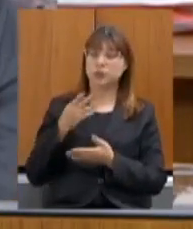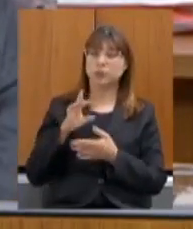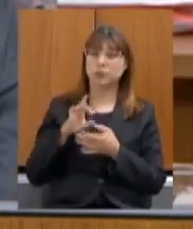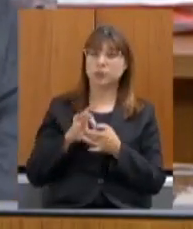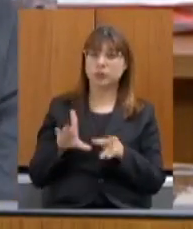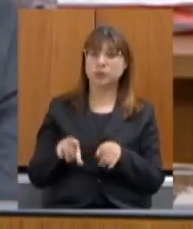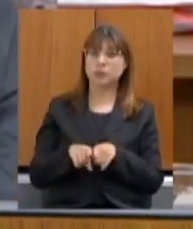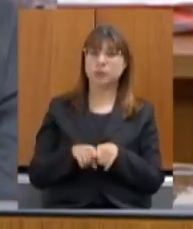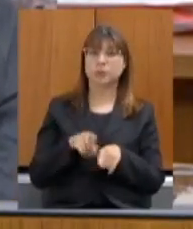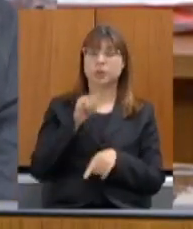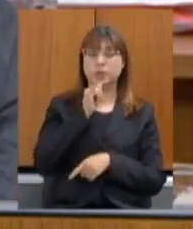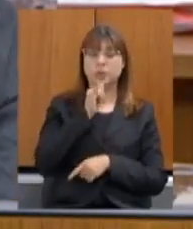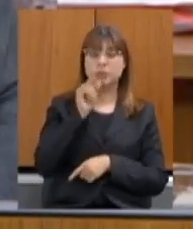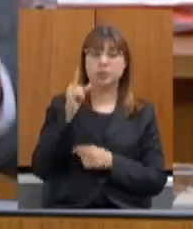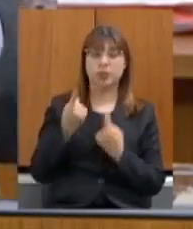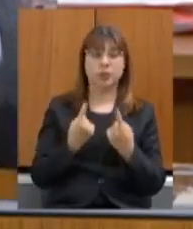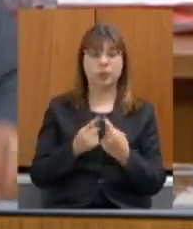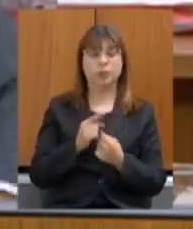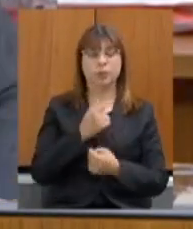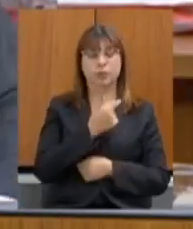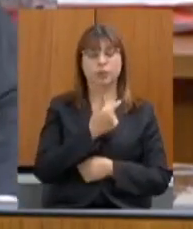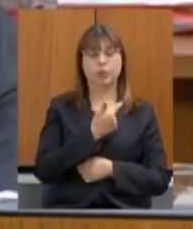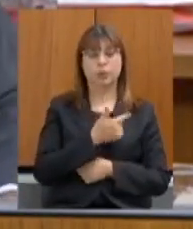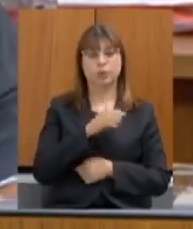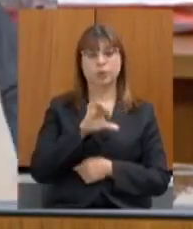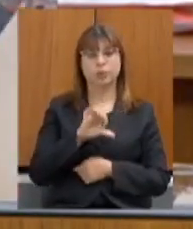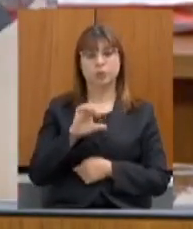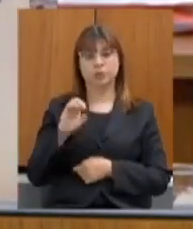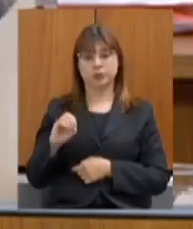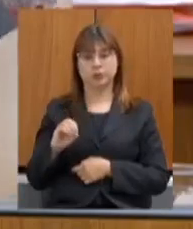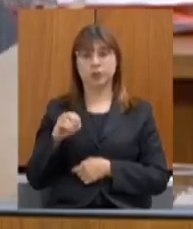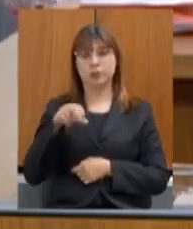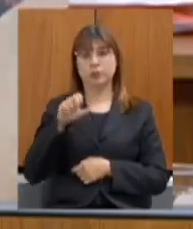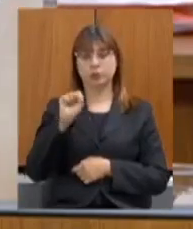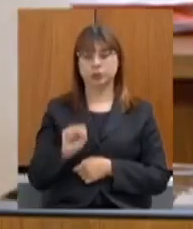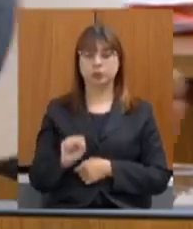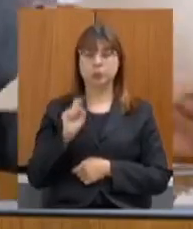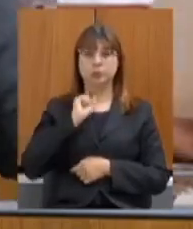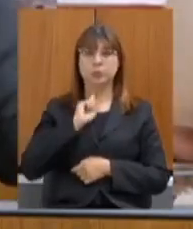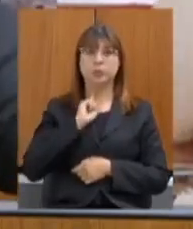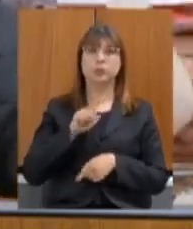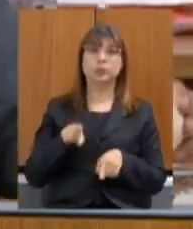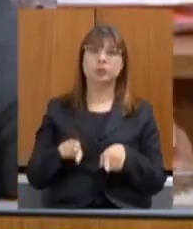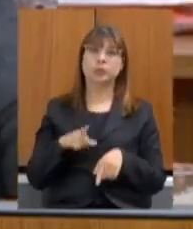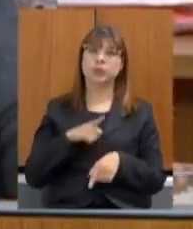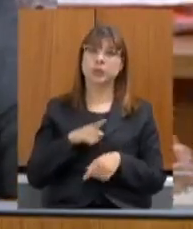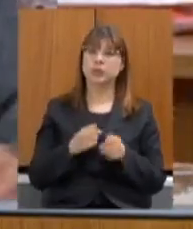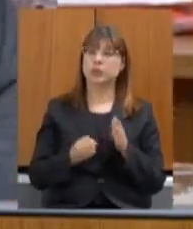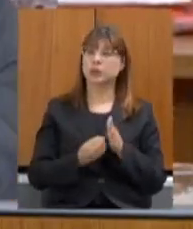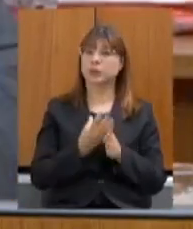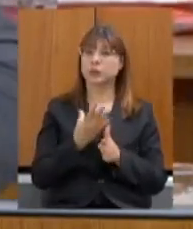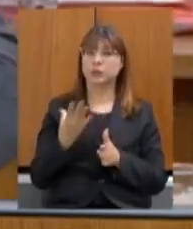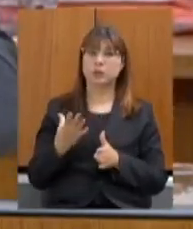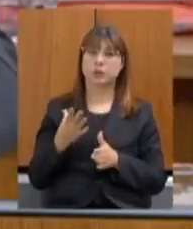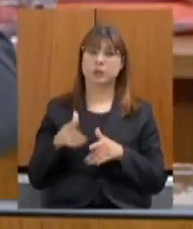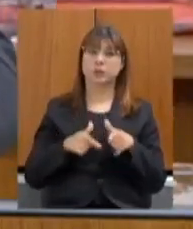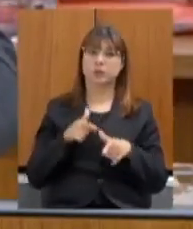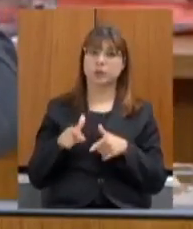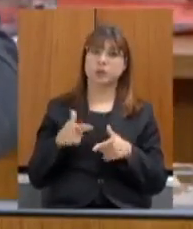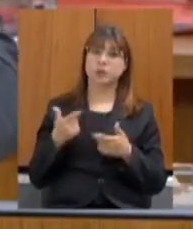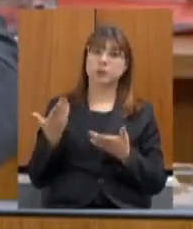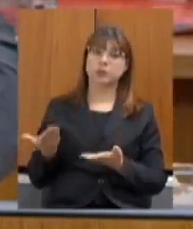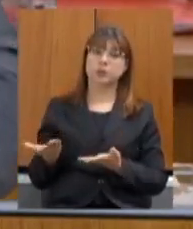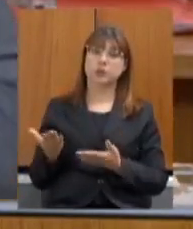rodovia 290, da nossa região sul de Minas. Temos ações importantes que a Exª tem trazido